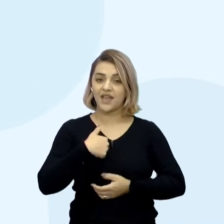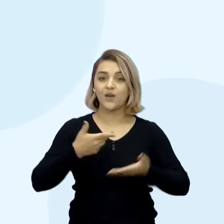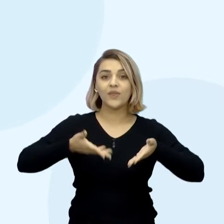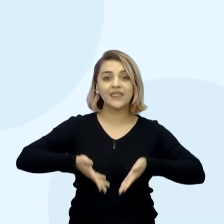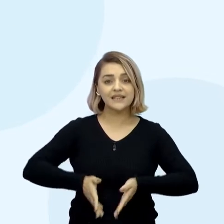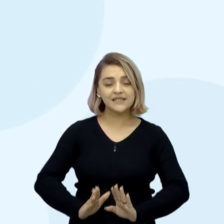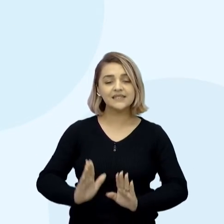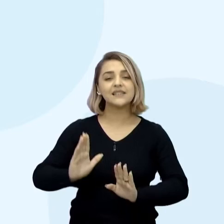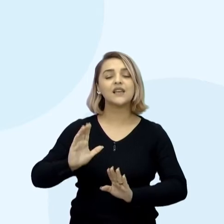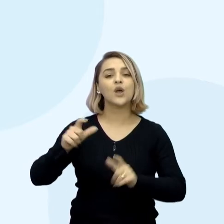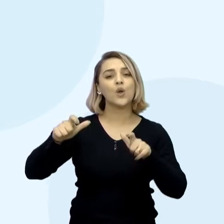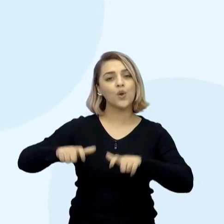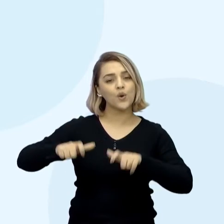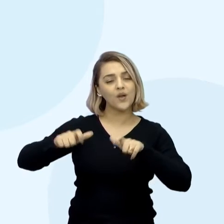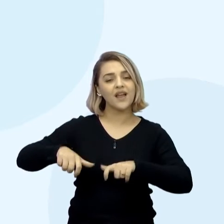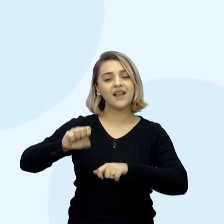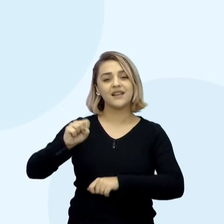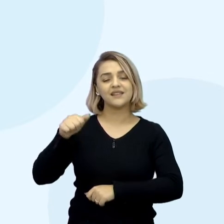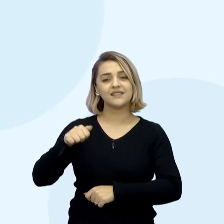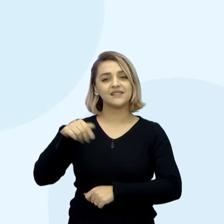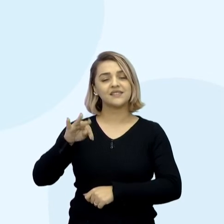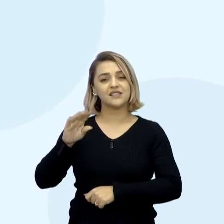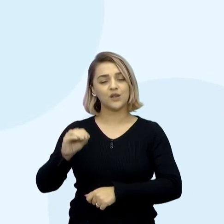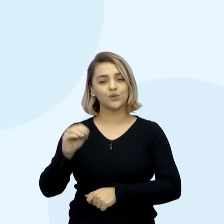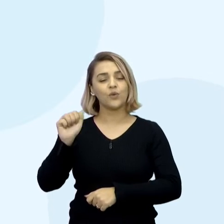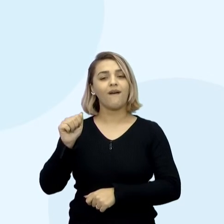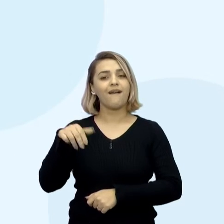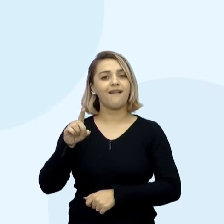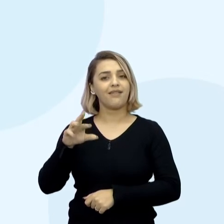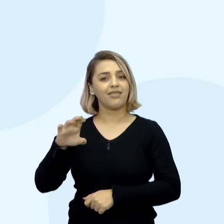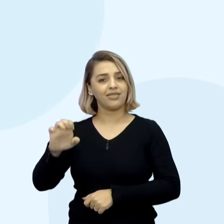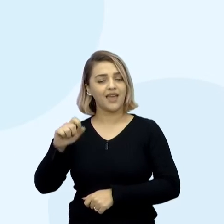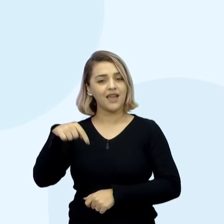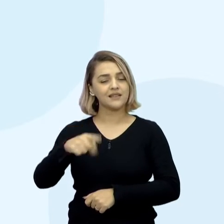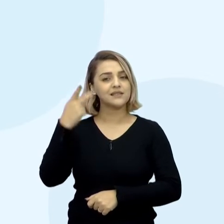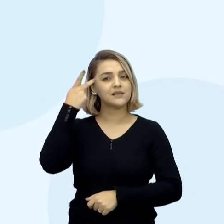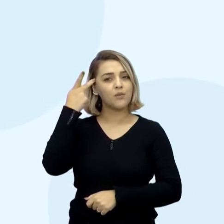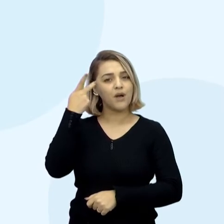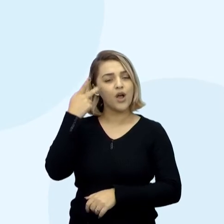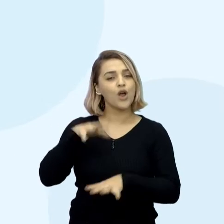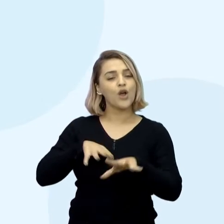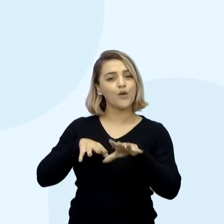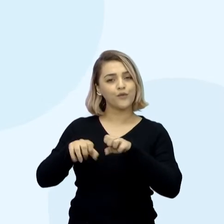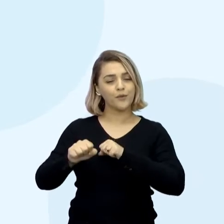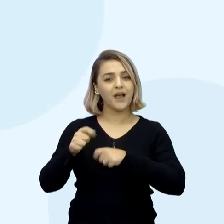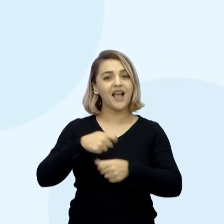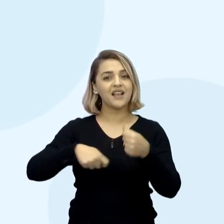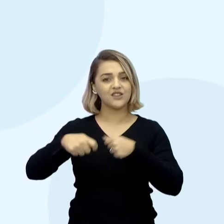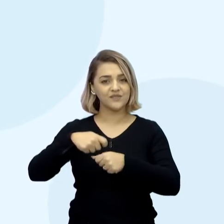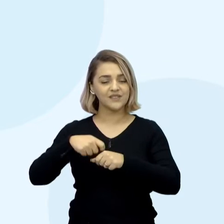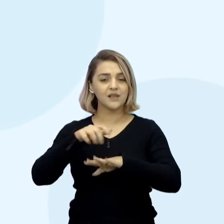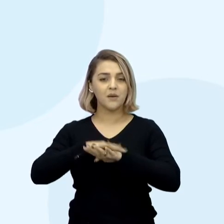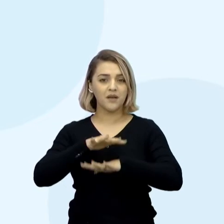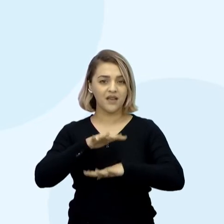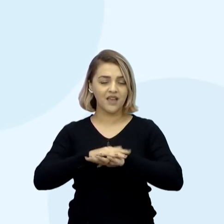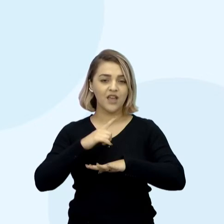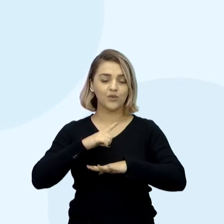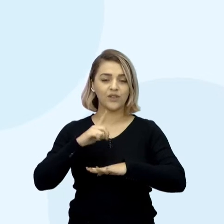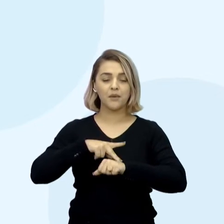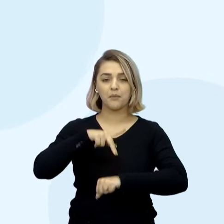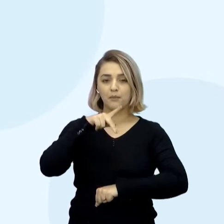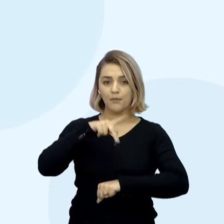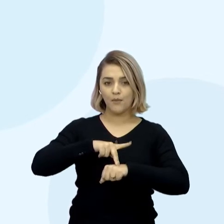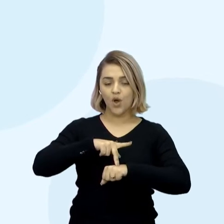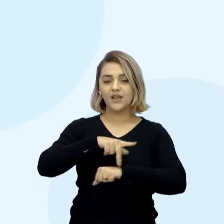Santo André, em São Paulo. Me formei em administração e matemática. Tenho habilitação em